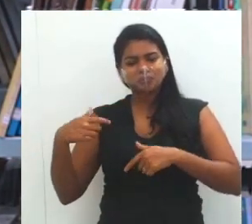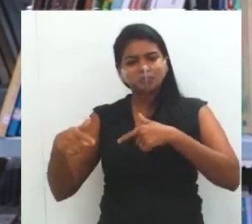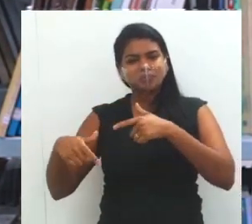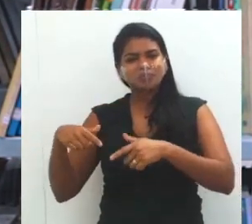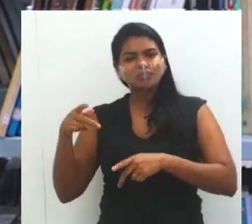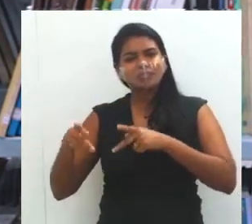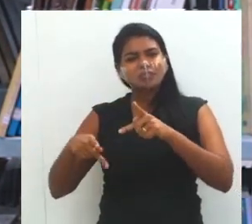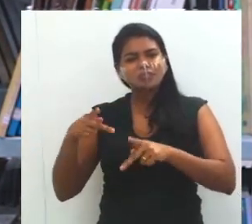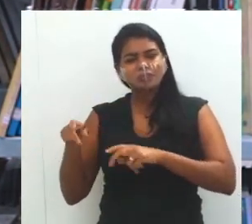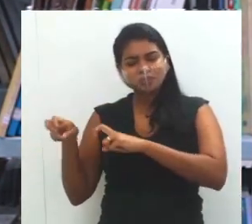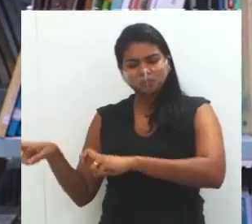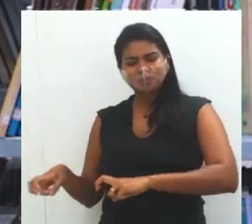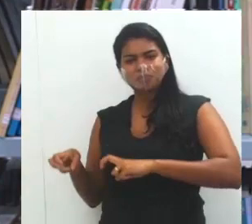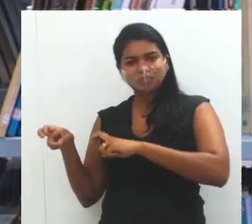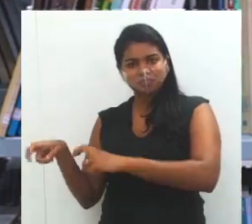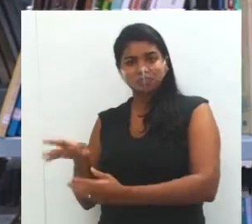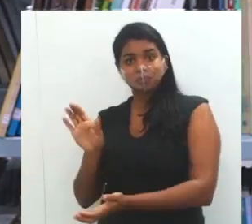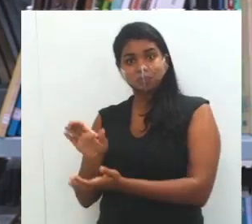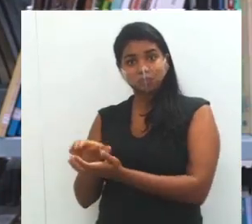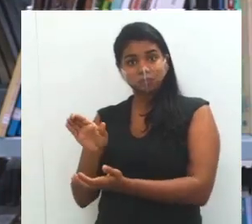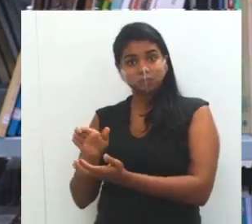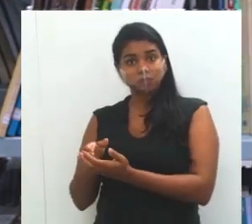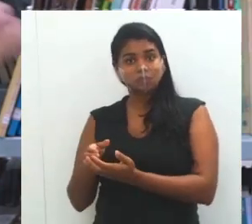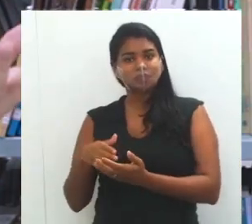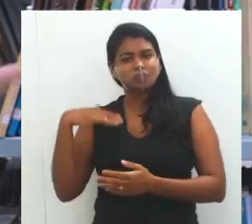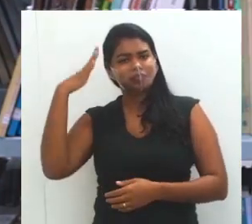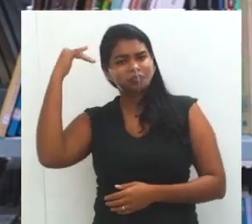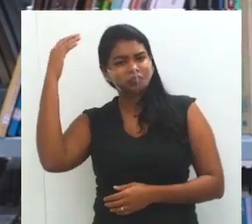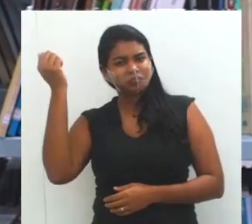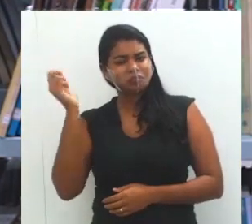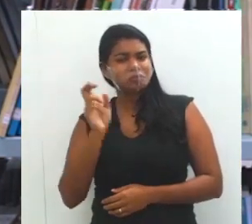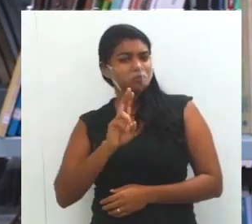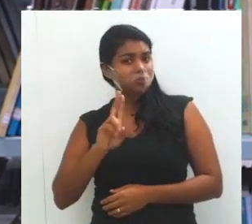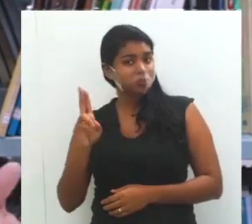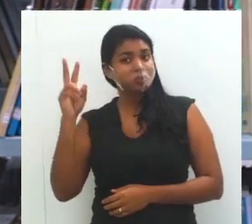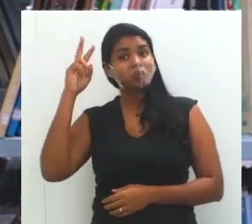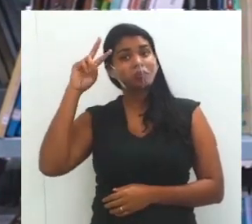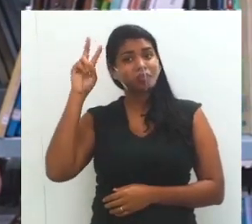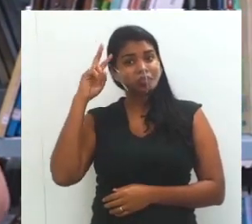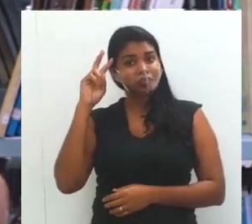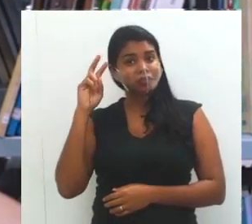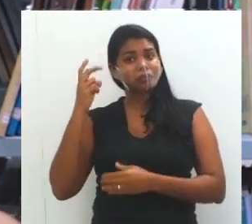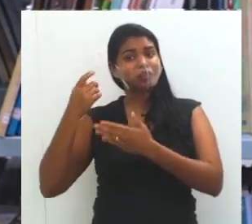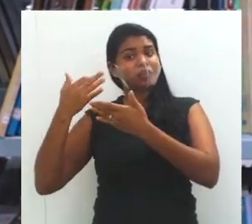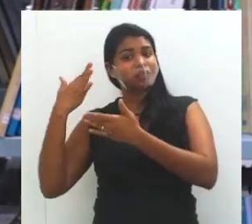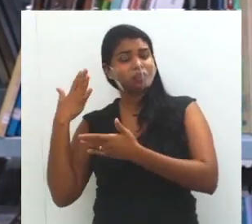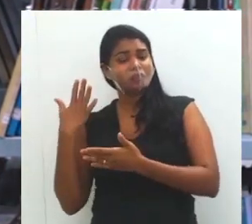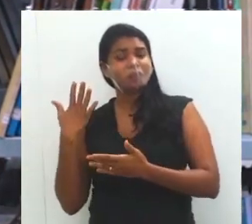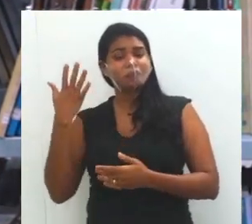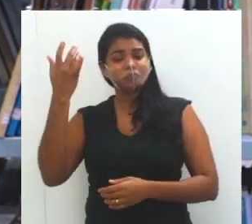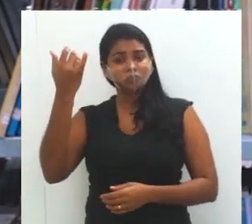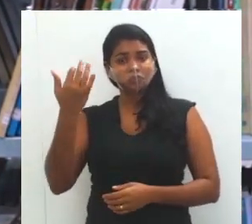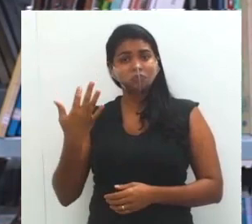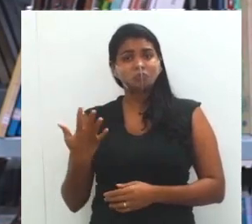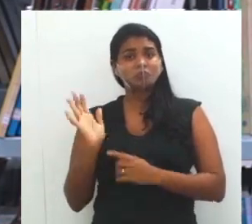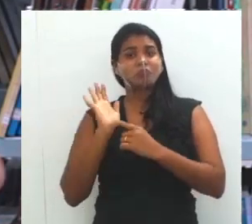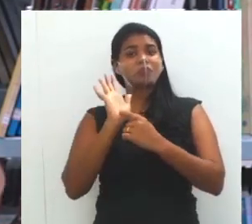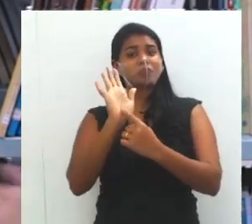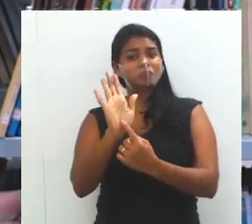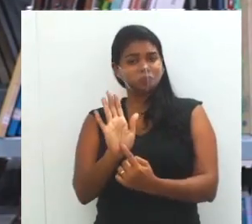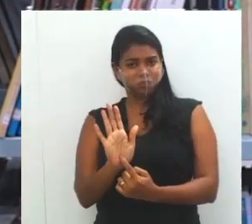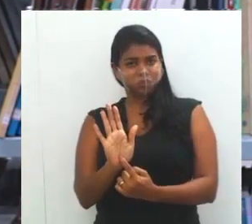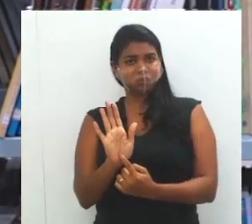sertão pernambucano. Mais uma vez, valorizando que é um grande nome pernambucano. E lembrar que essa série, ela vai